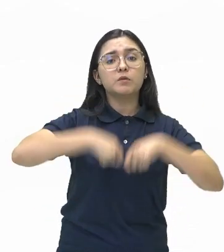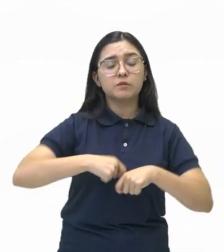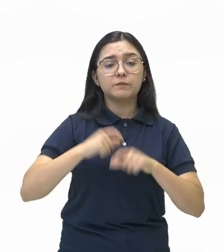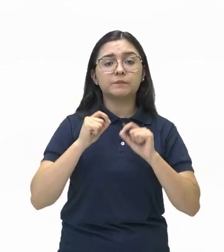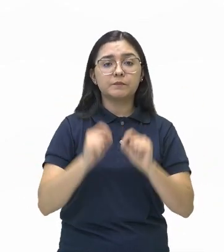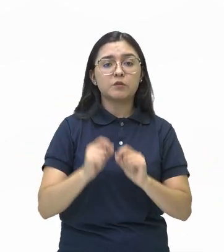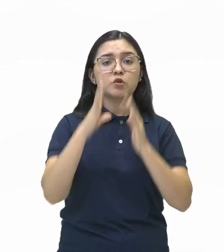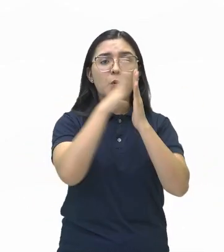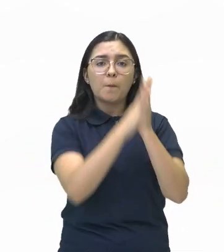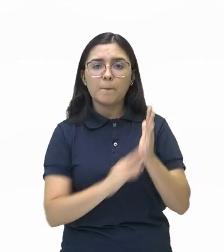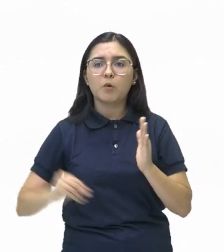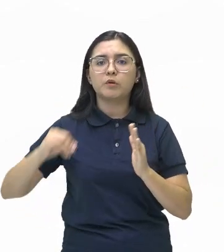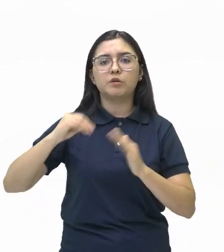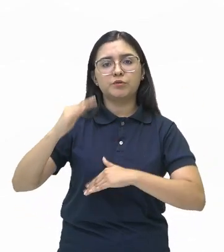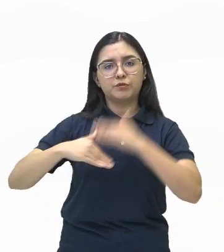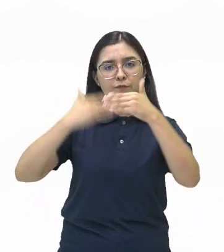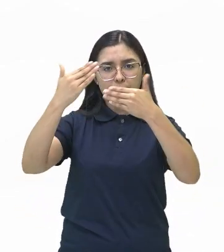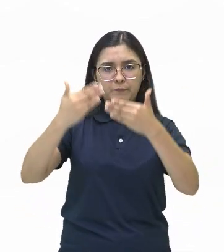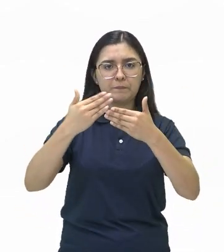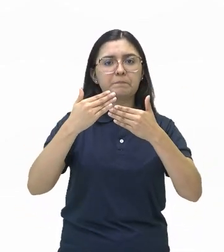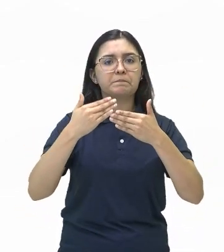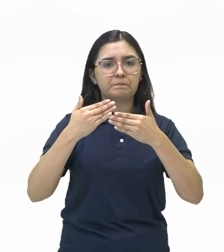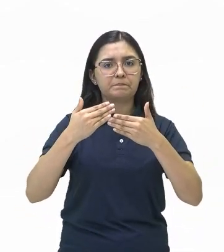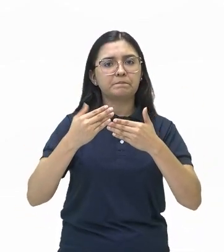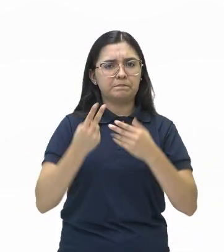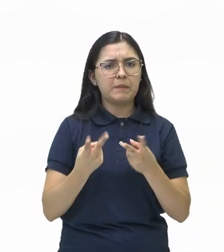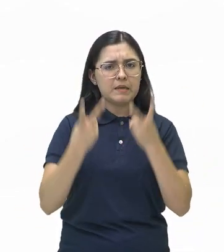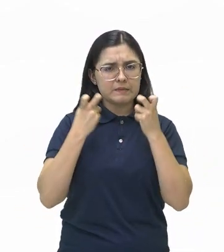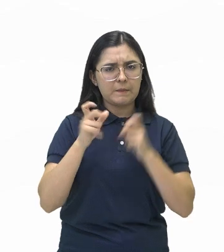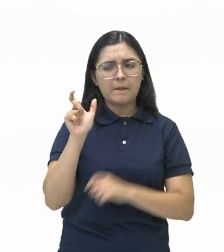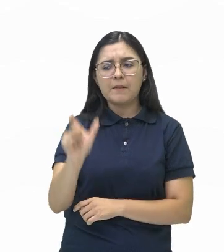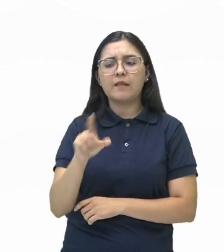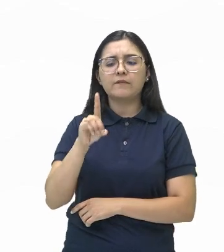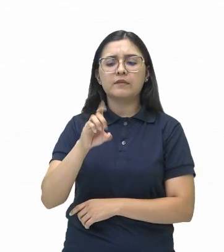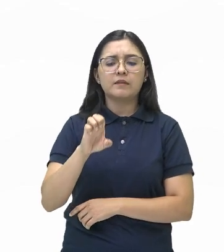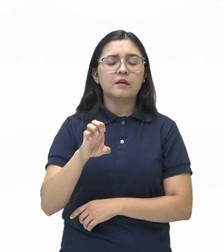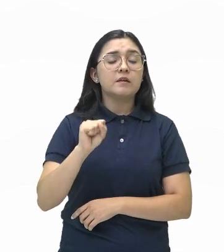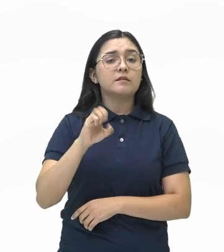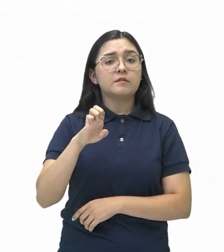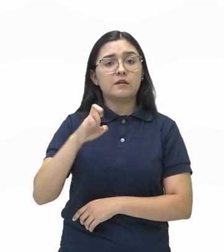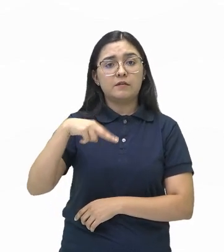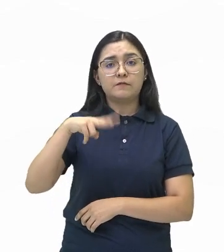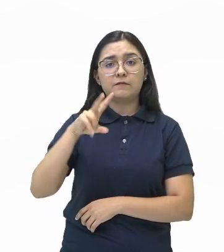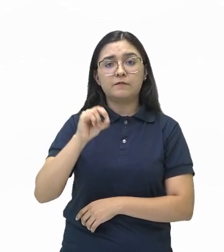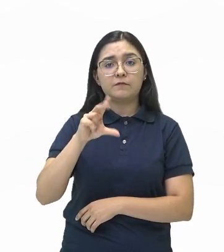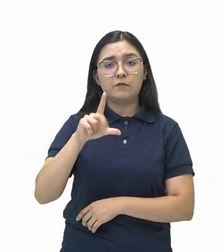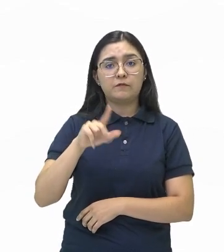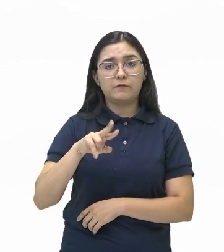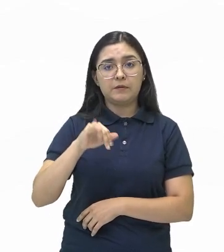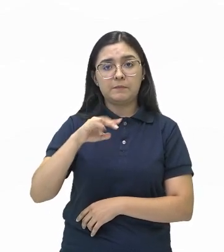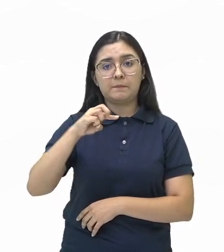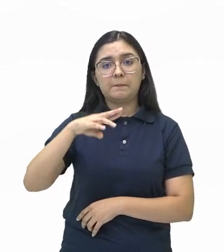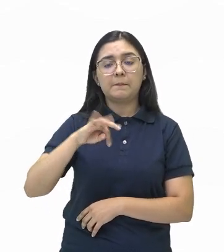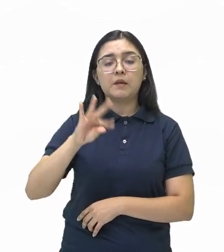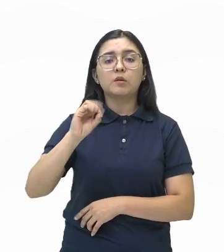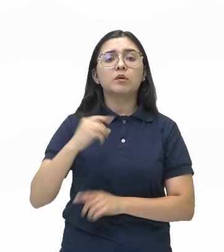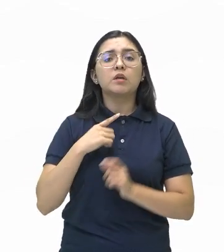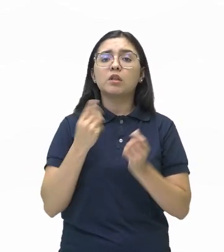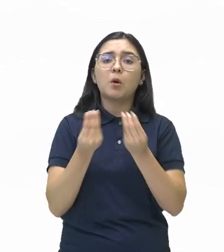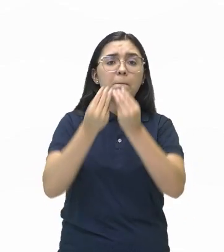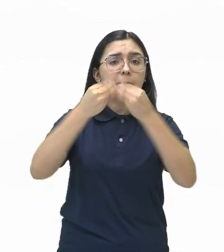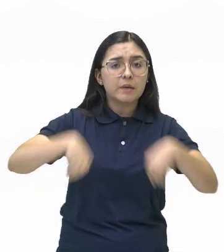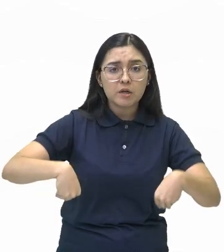um modelo de desenvolvimento, olha o desenvolvimento aparecendo aqui de novo, que não comprometa a capacidade